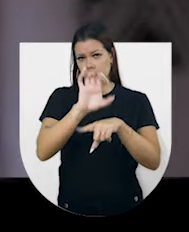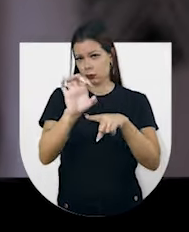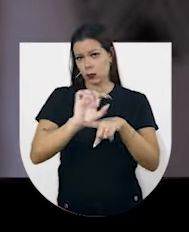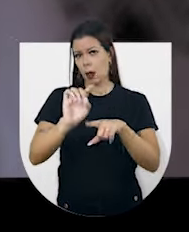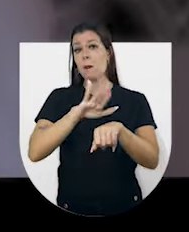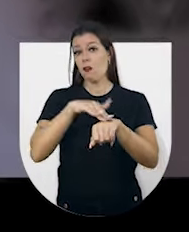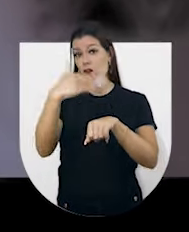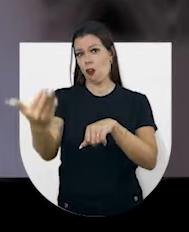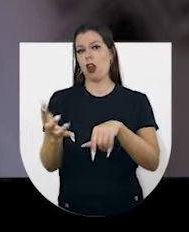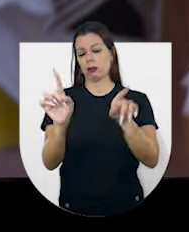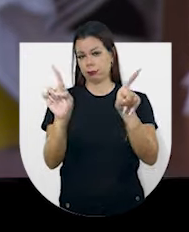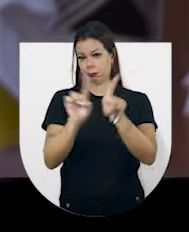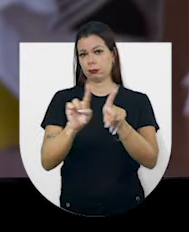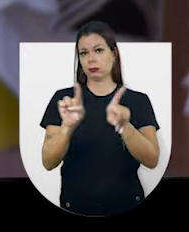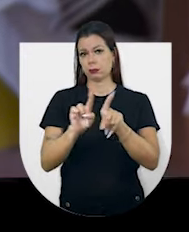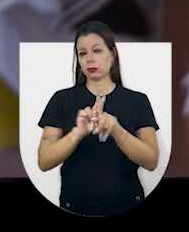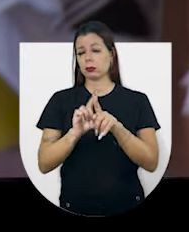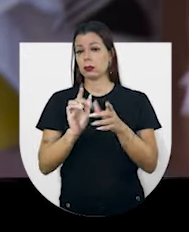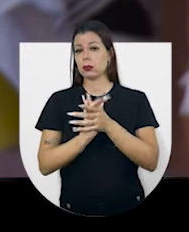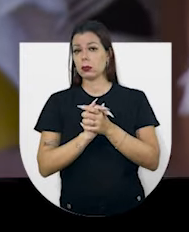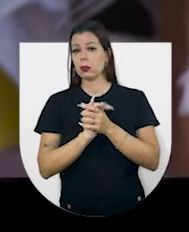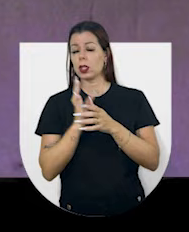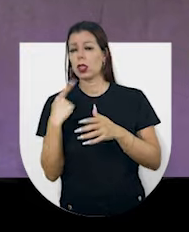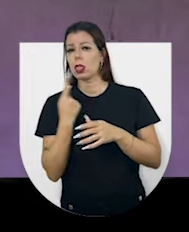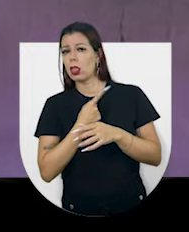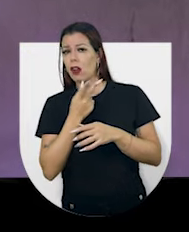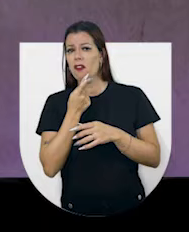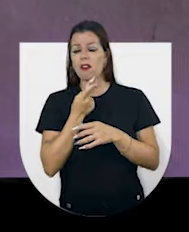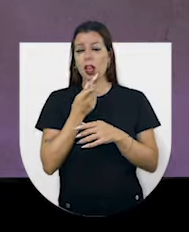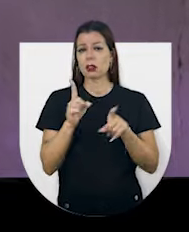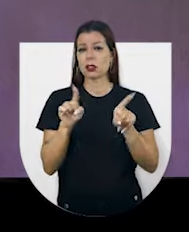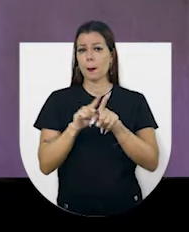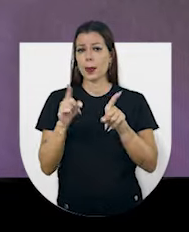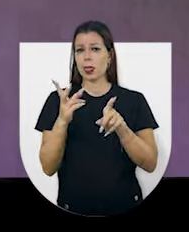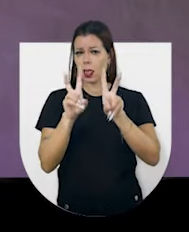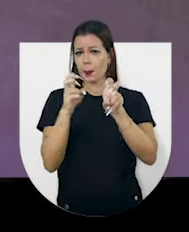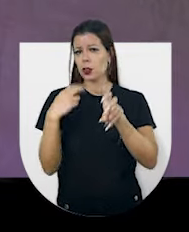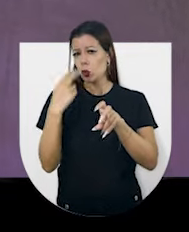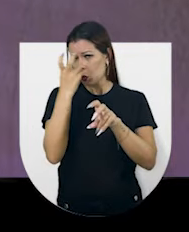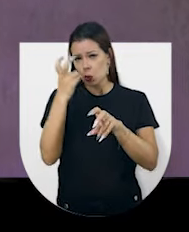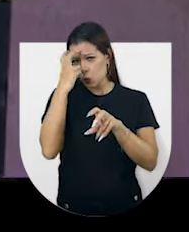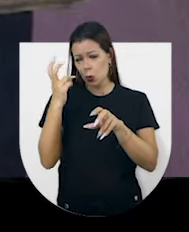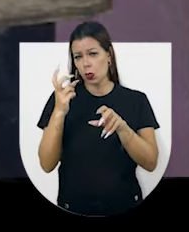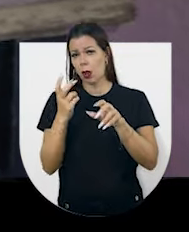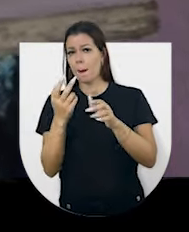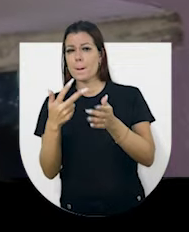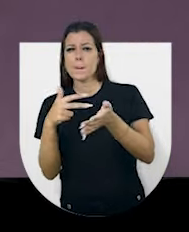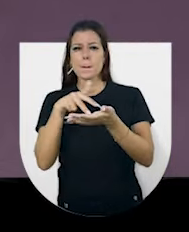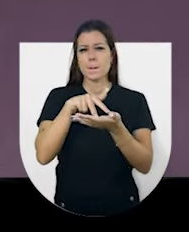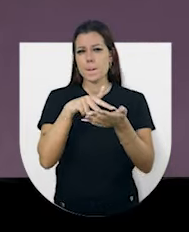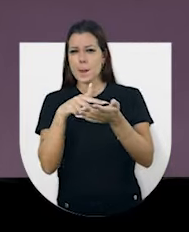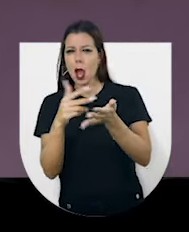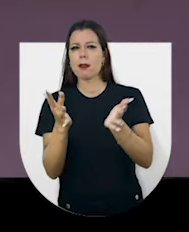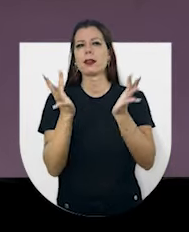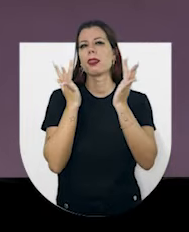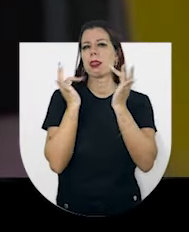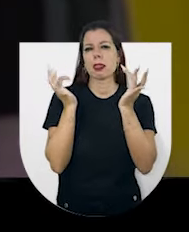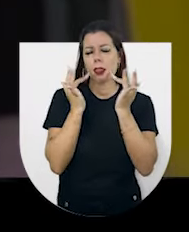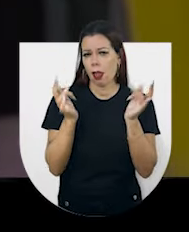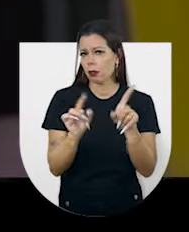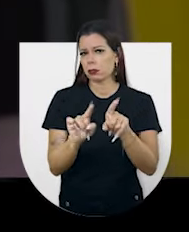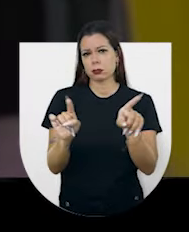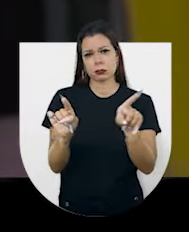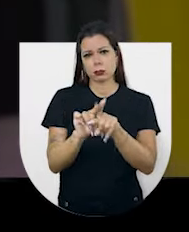só aqui no estado, mas para fora do país, para nós falar mais sobre a nossa cultura, né? Seja na dança,